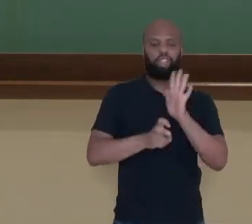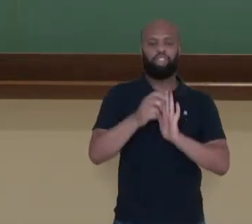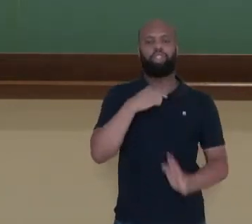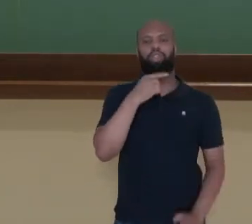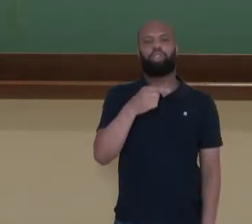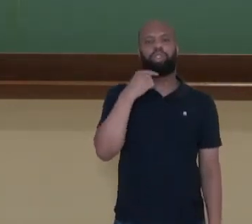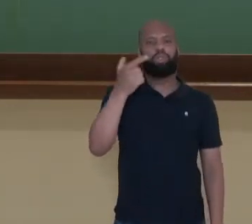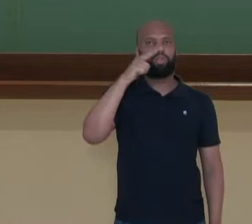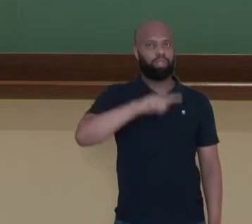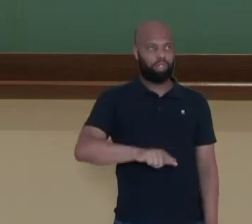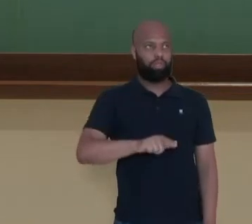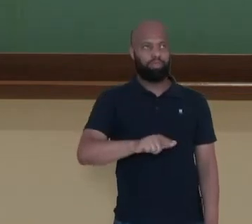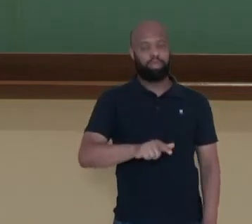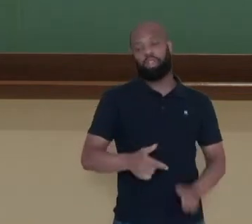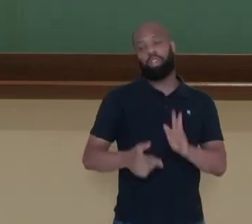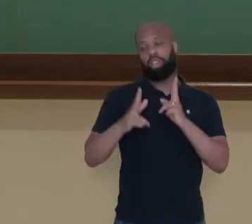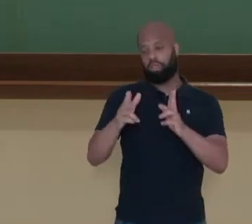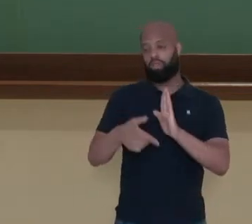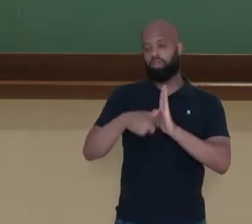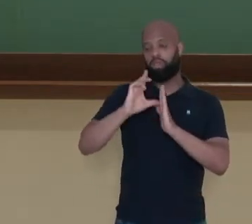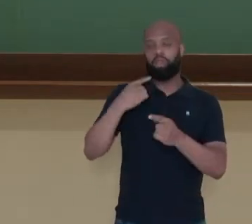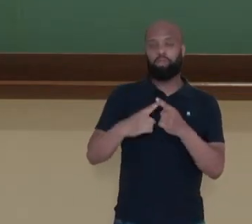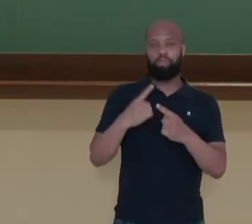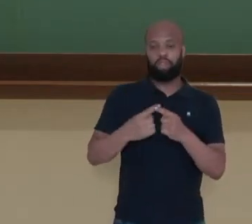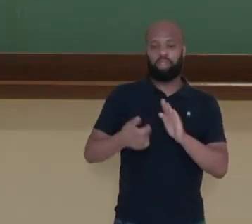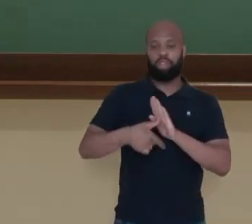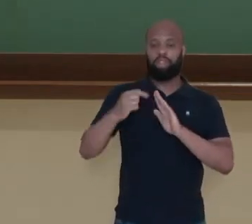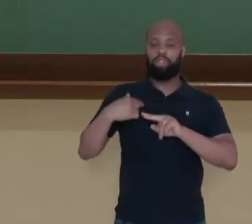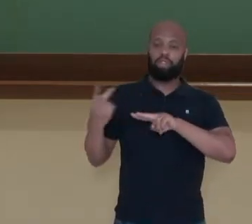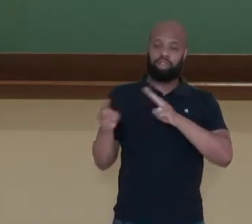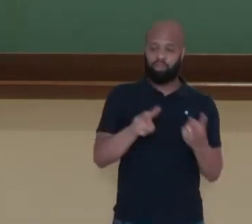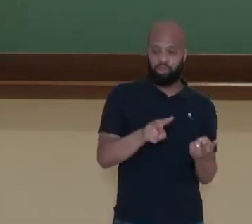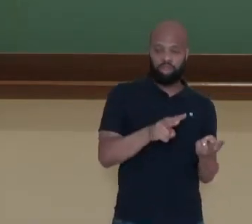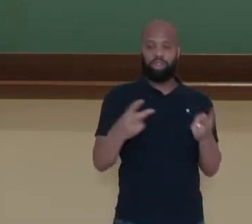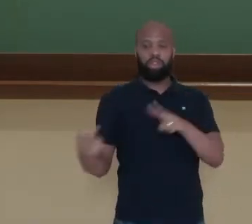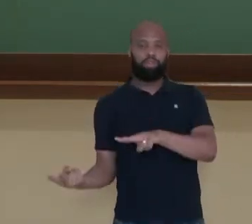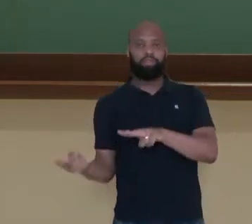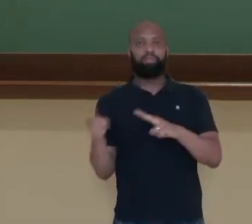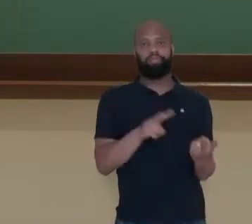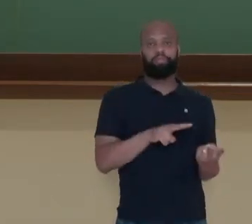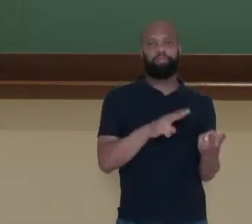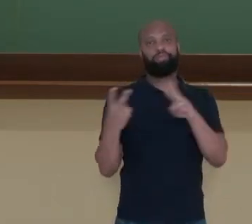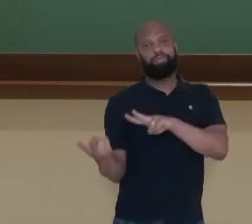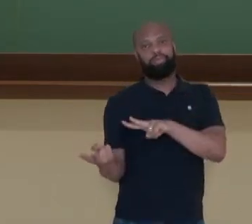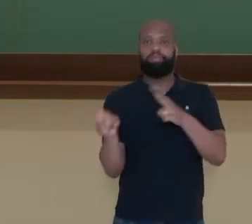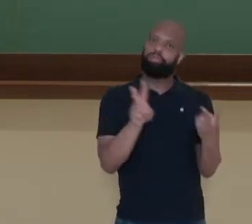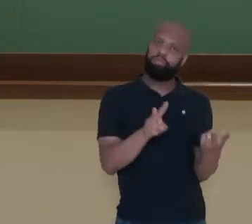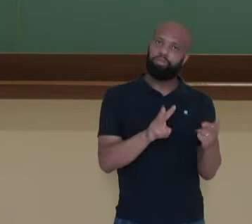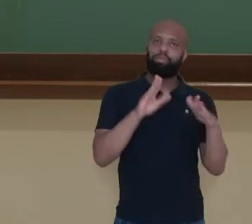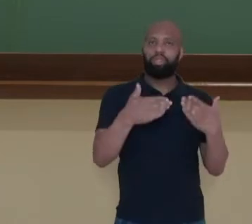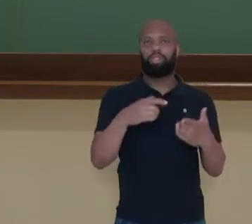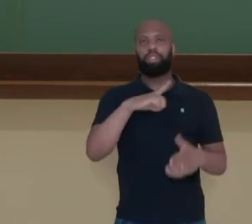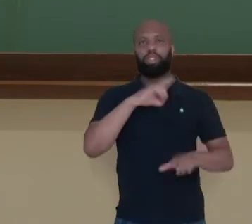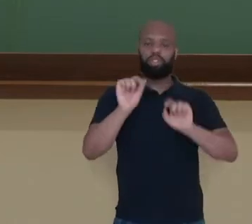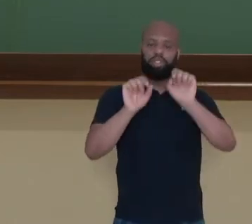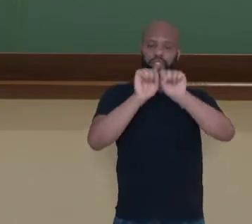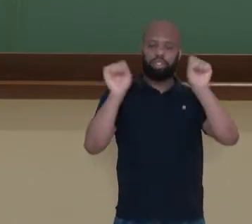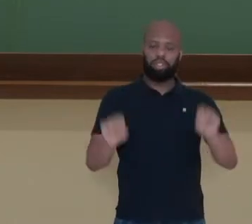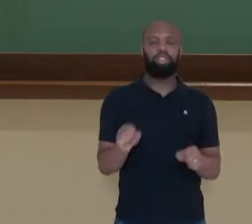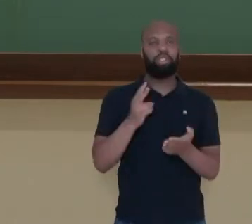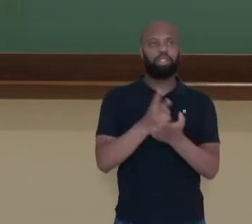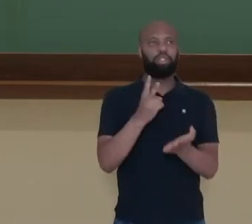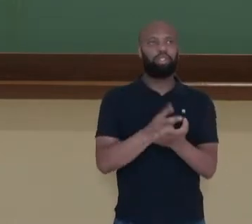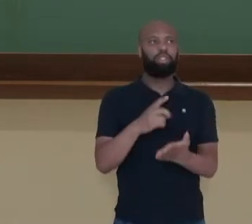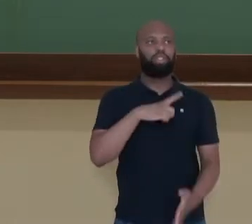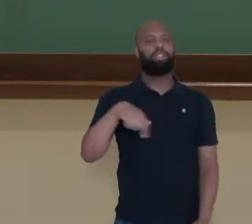recuperar, como foi a situação anterior, porque antes eu transferi e peguei ela de volta. Então o sistema conservativo ele existe, né? Por exemplo, no